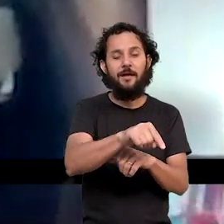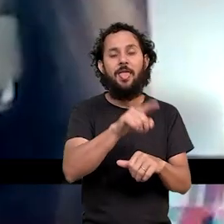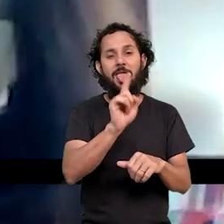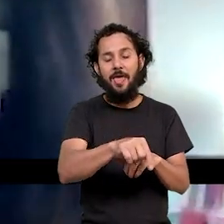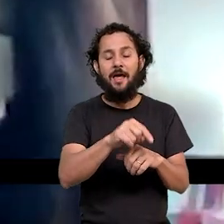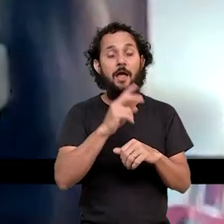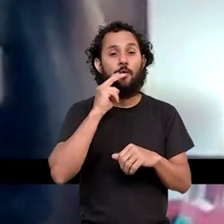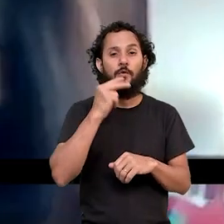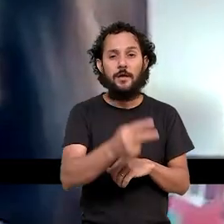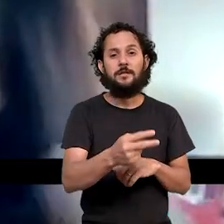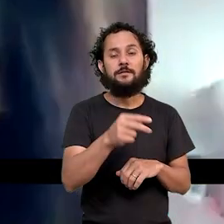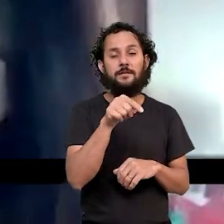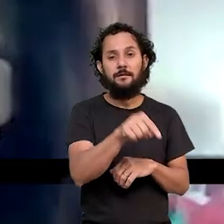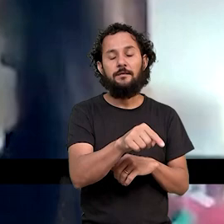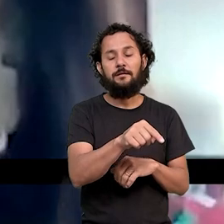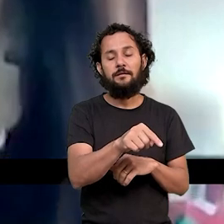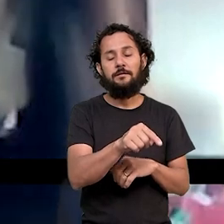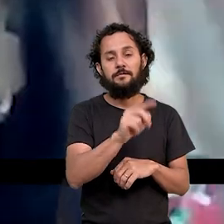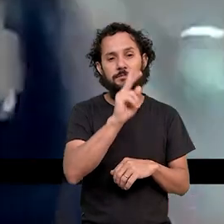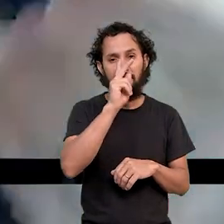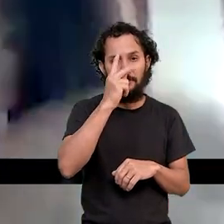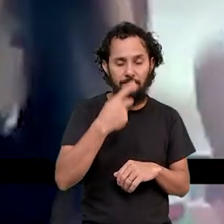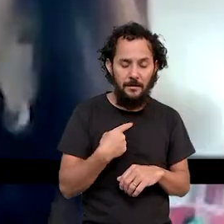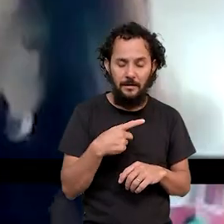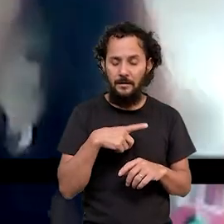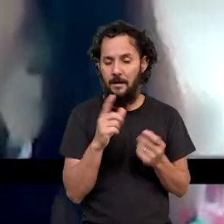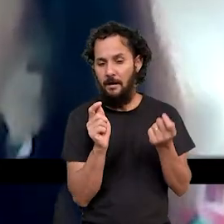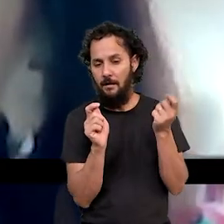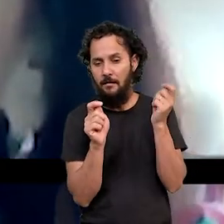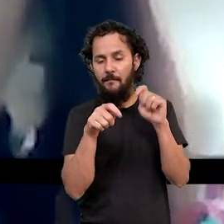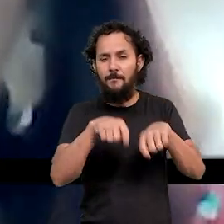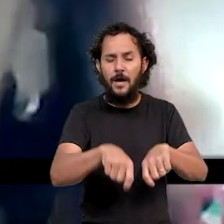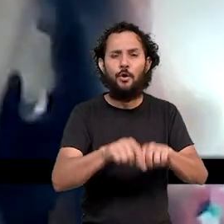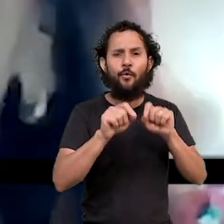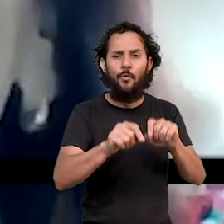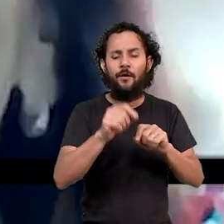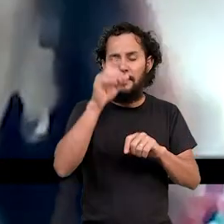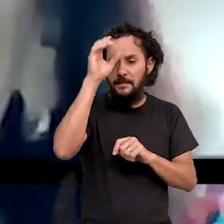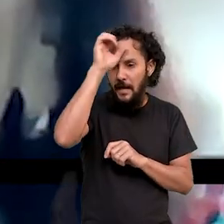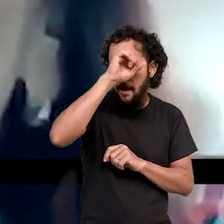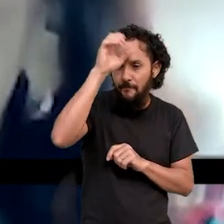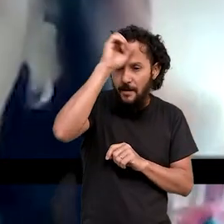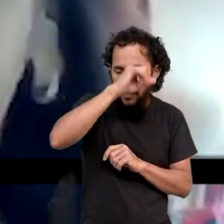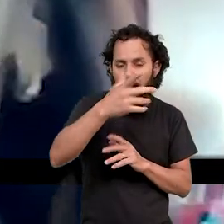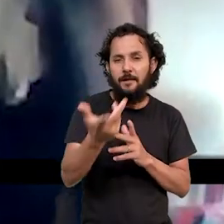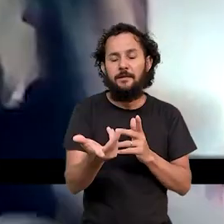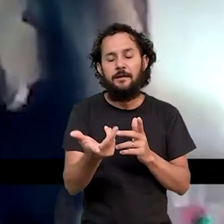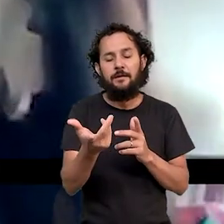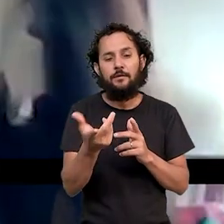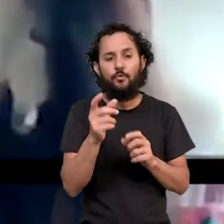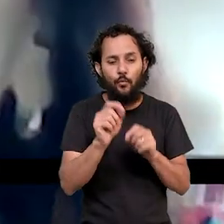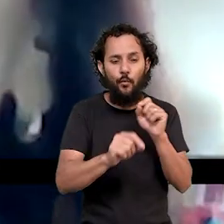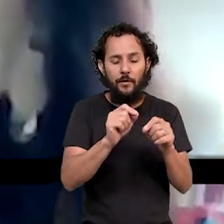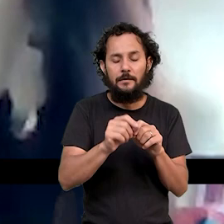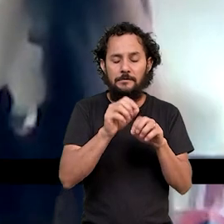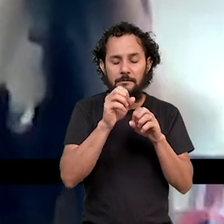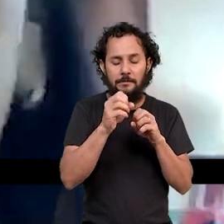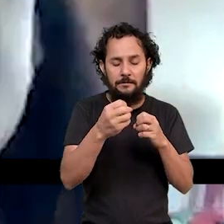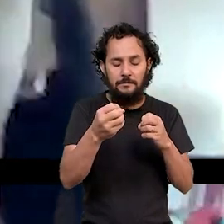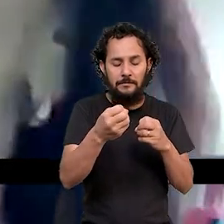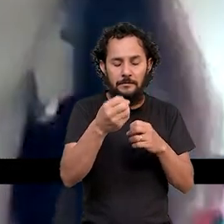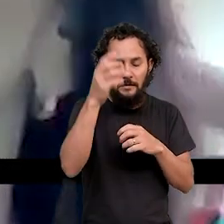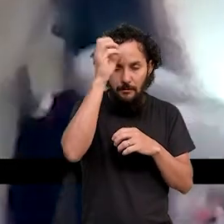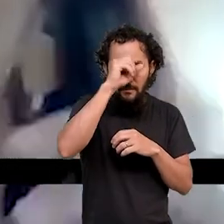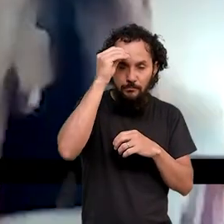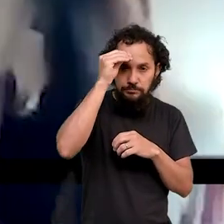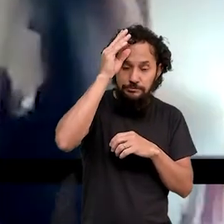ser, então, reconhecidas como seres capazes de aprender, capazes de serem educadas.